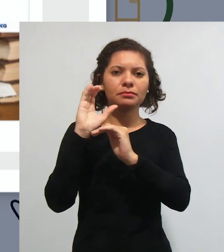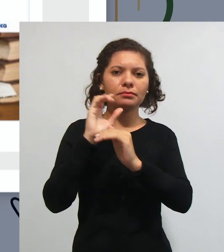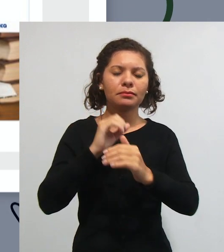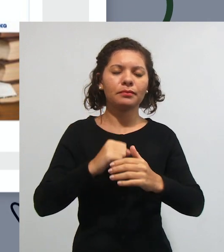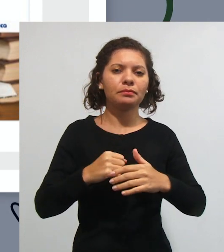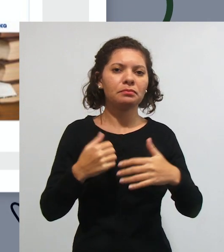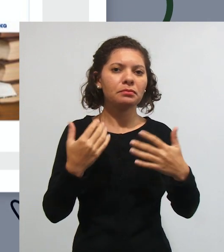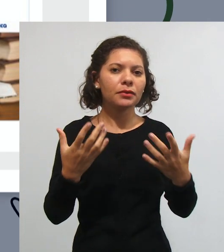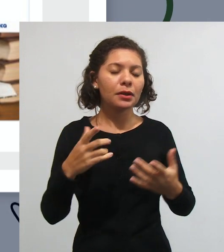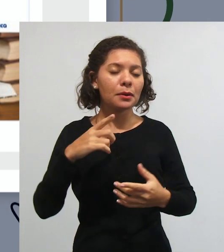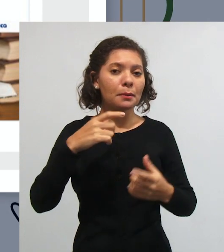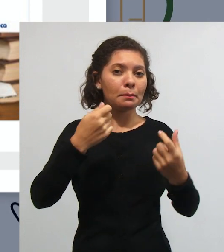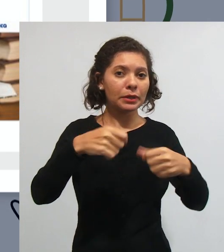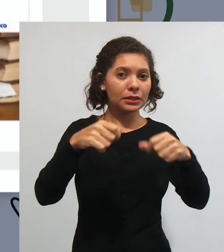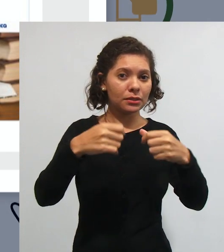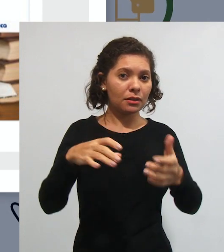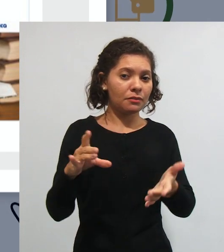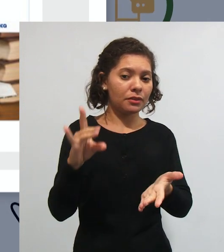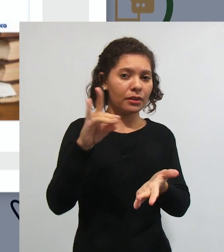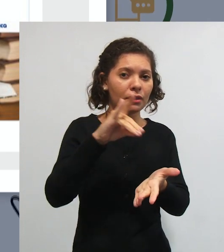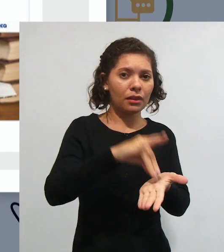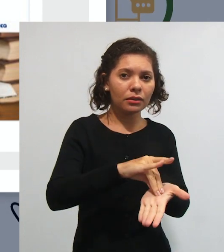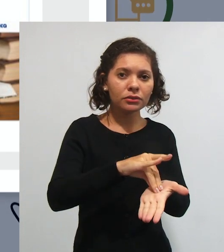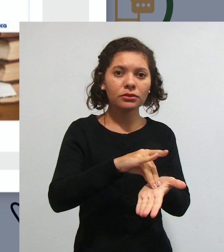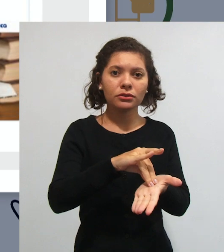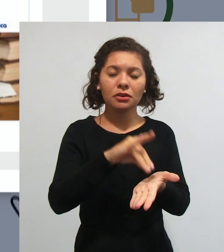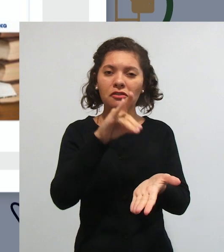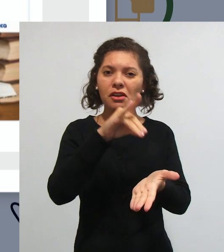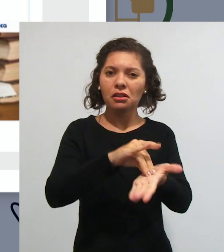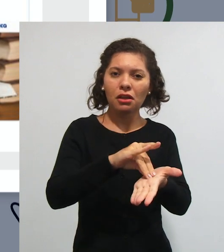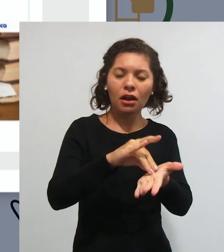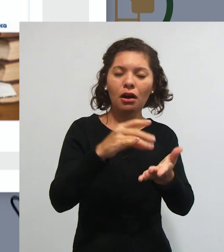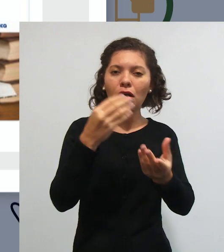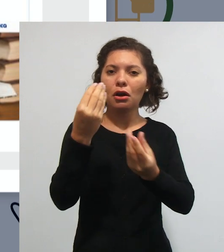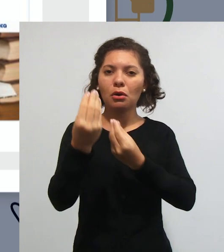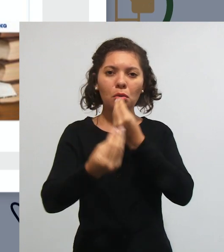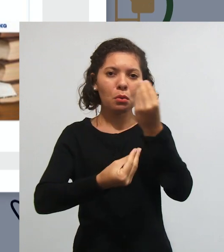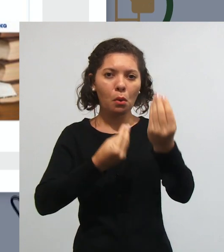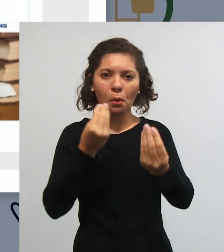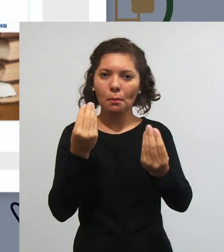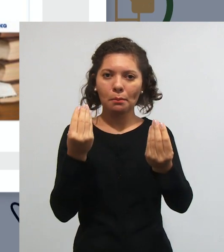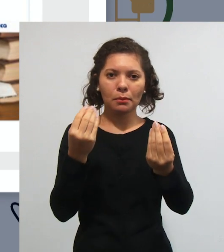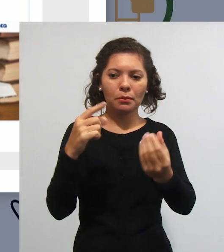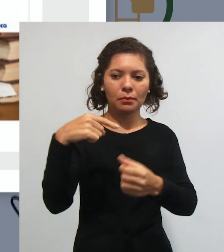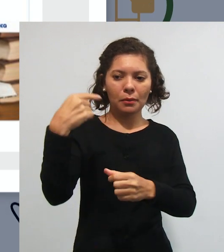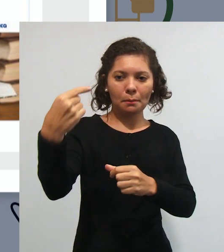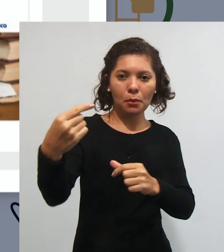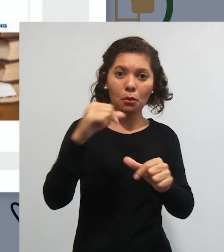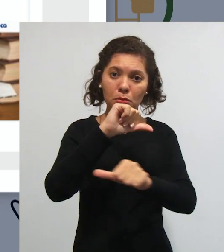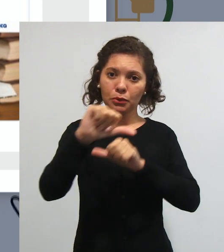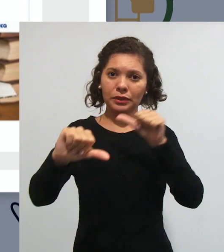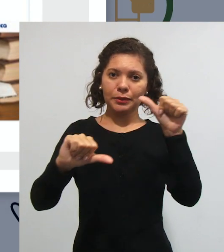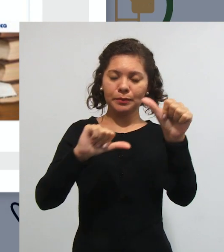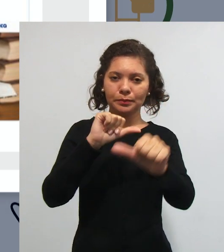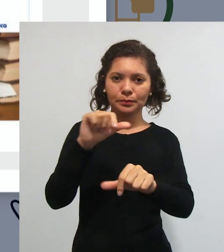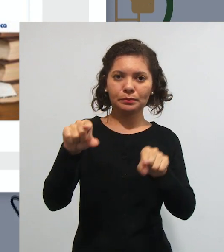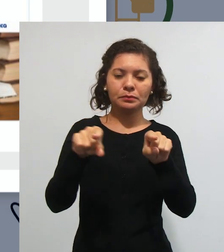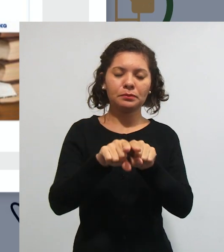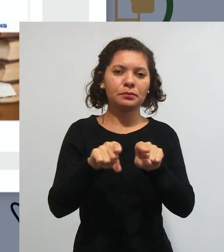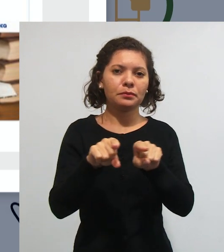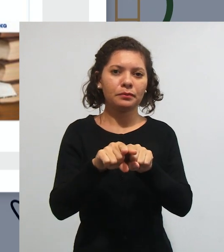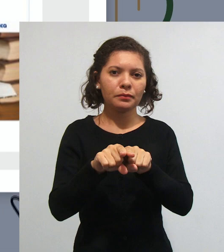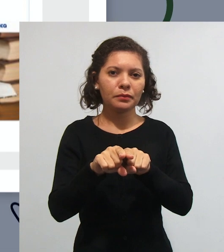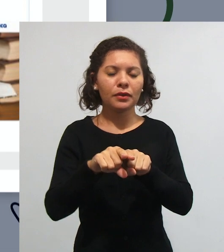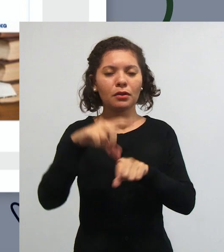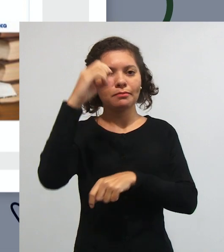Envolve verdades, lembrando que essas verdades são provisórias, interesses universais e gera conhecimentos básicos,